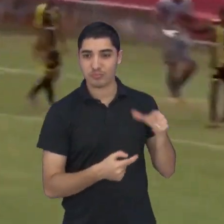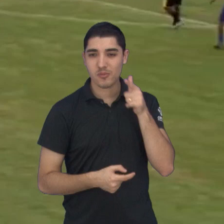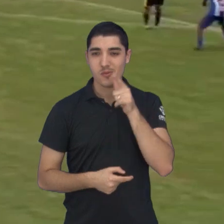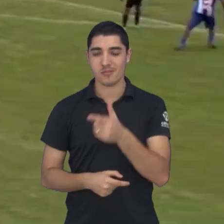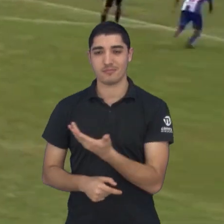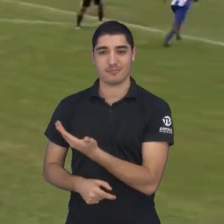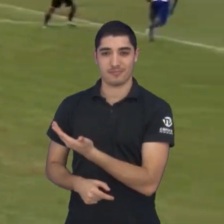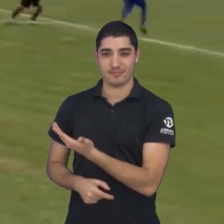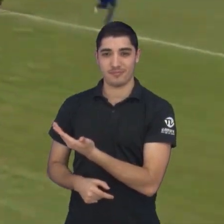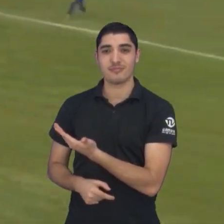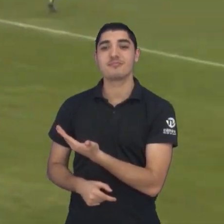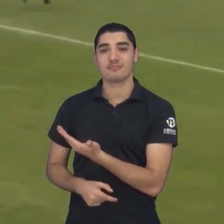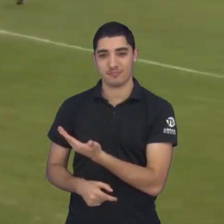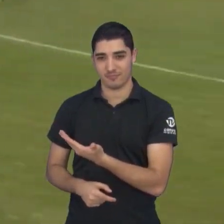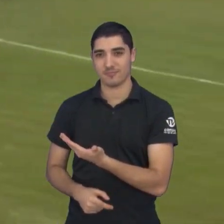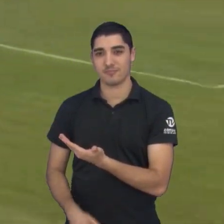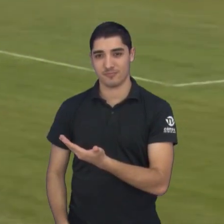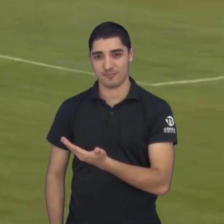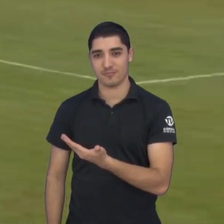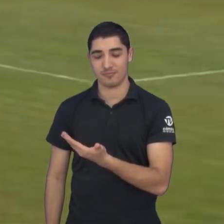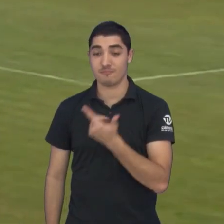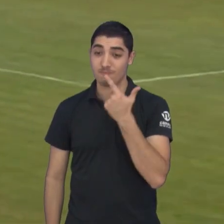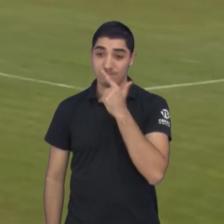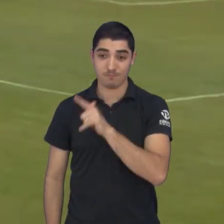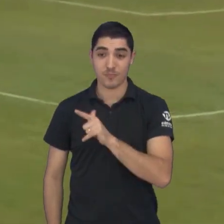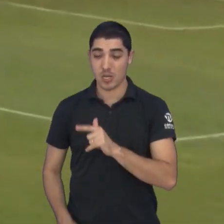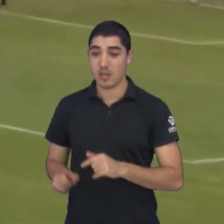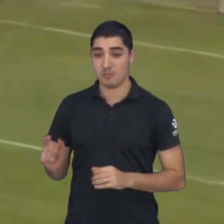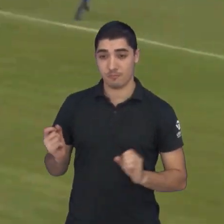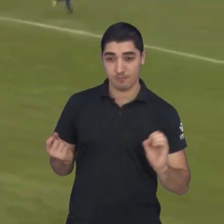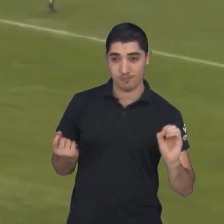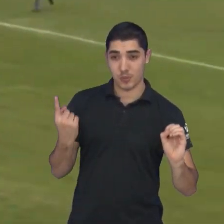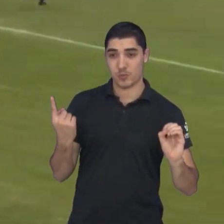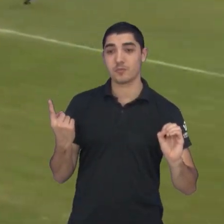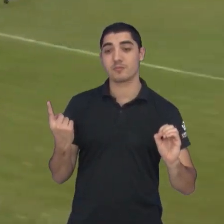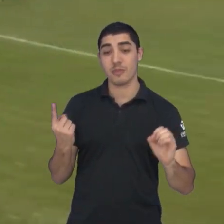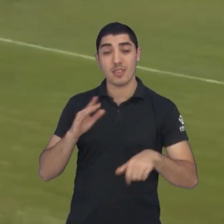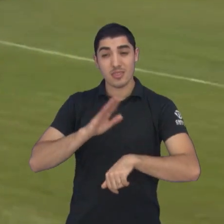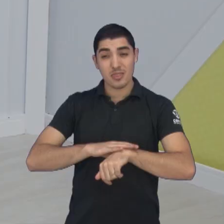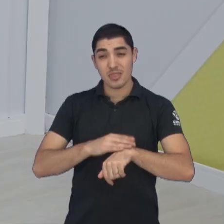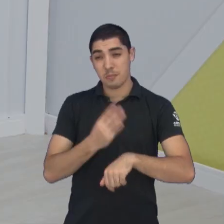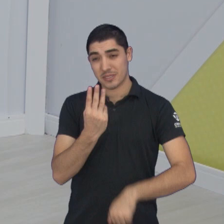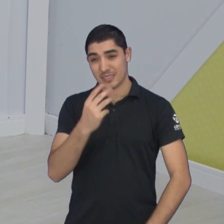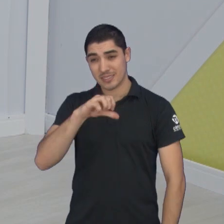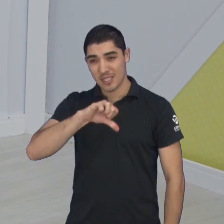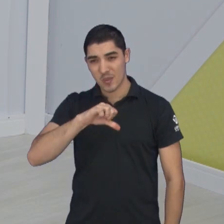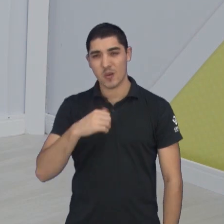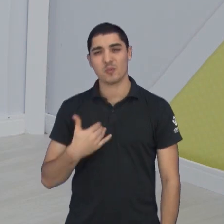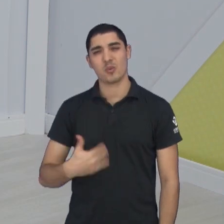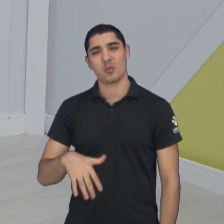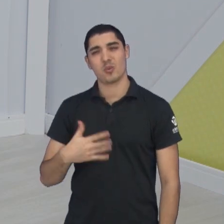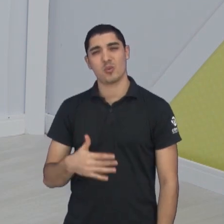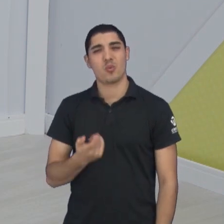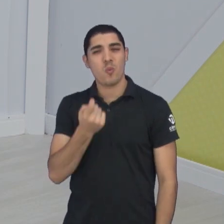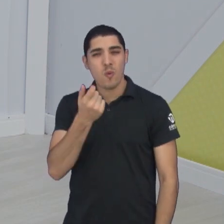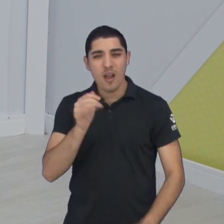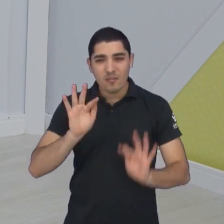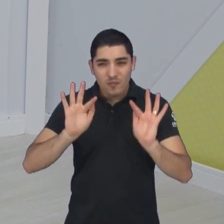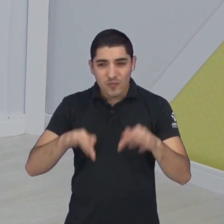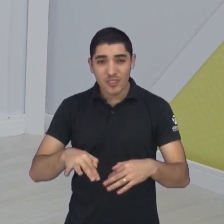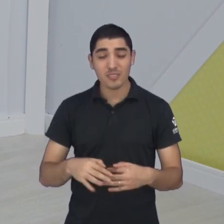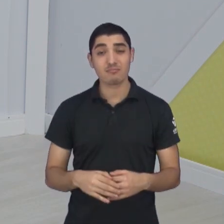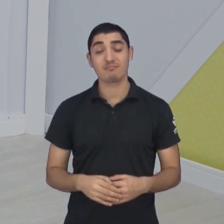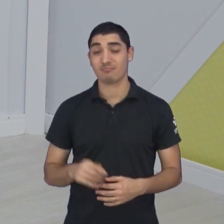para cumprimentar para o fundo das redes do Joseense, gol marcado aos 39, é mais dolorido ainda, 1-0